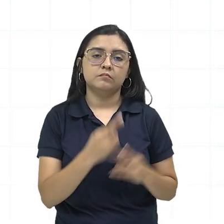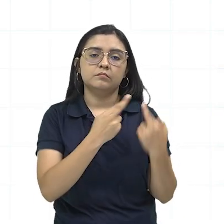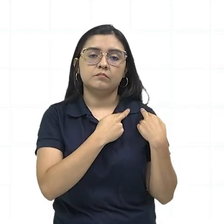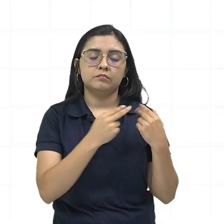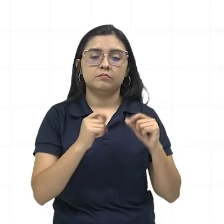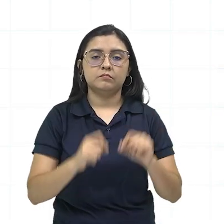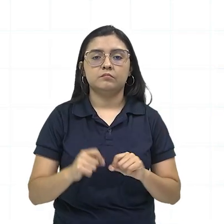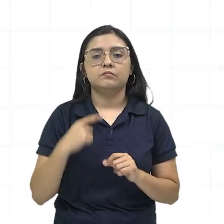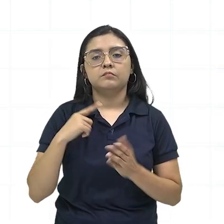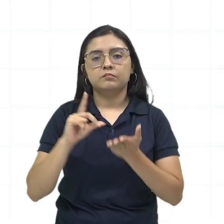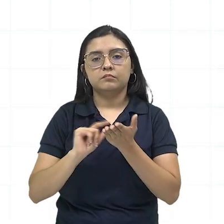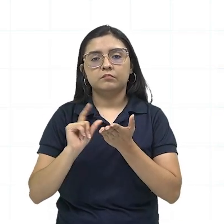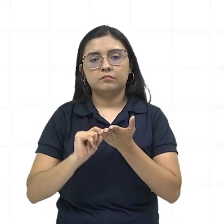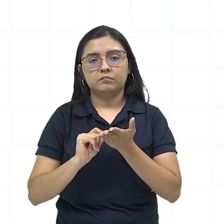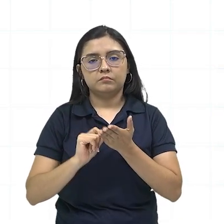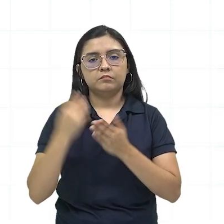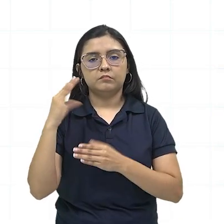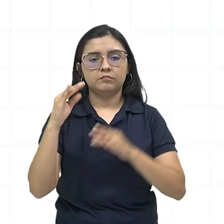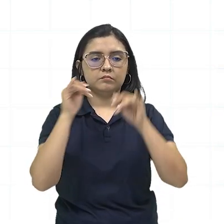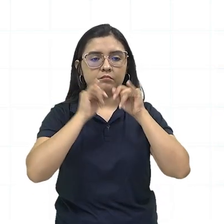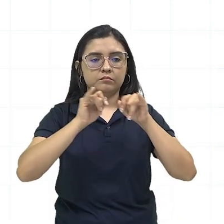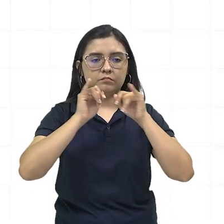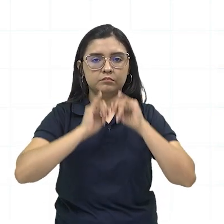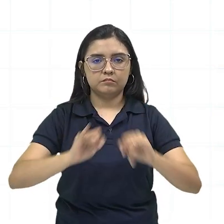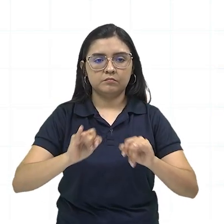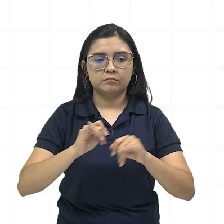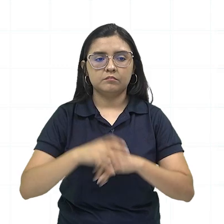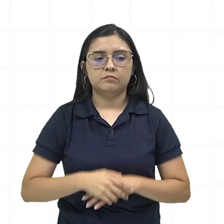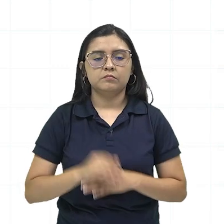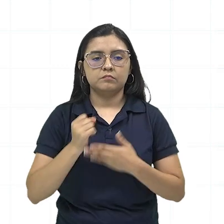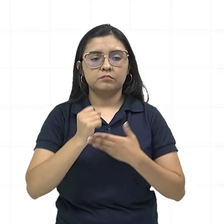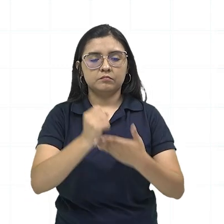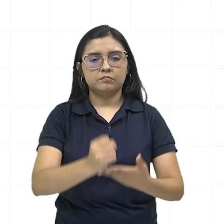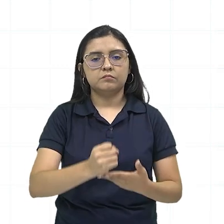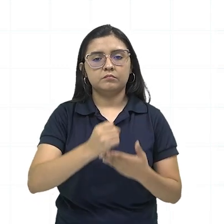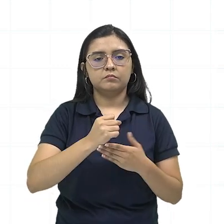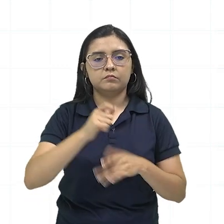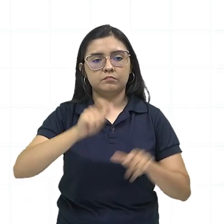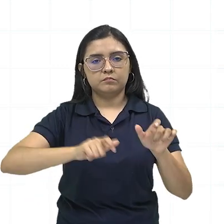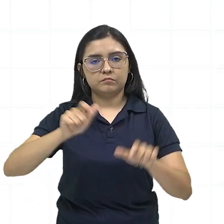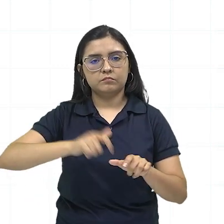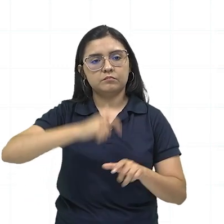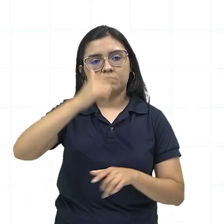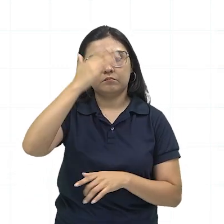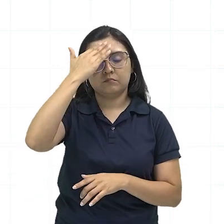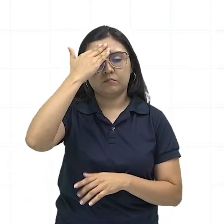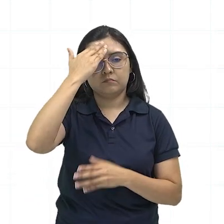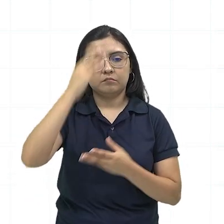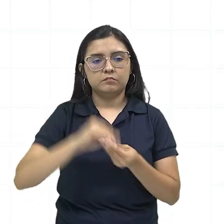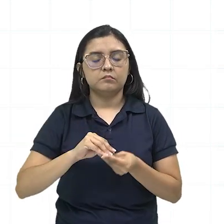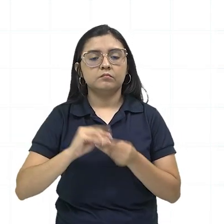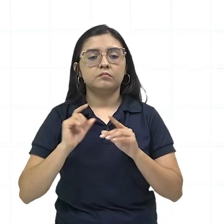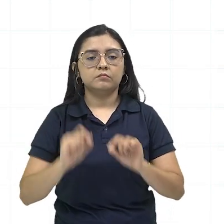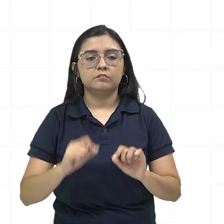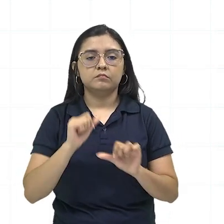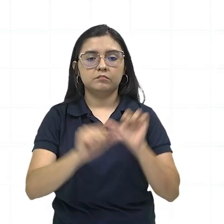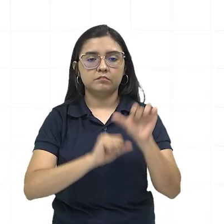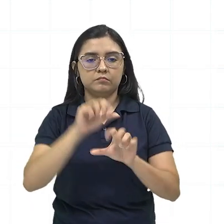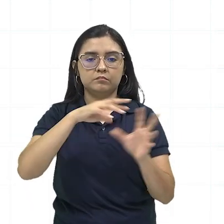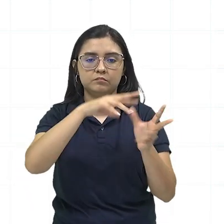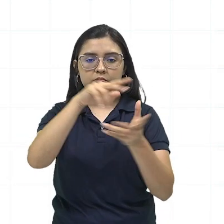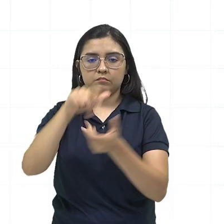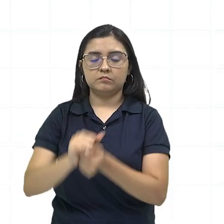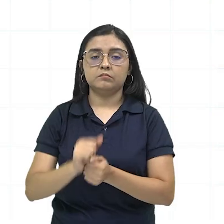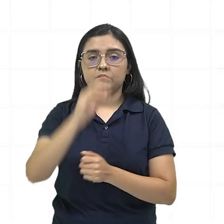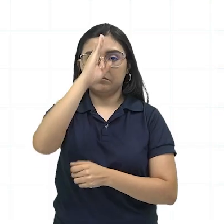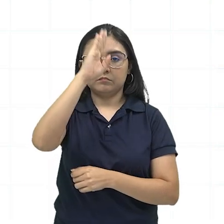artigos científicos que mudam a percepção da comunidade, das pessoas, sobre mudanças no mundo, principalmente